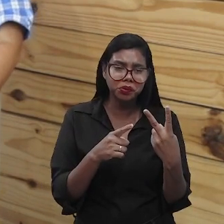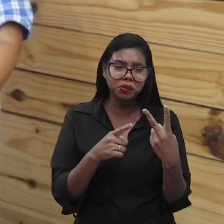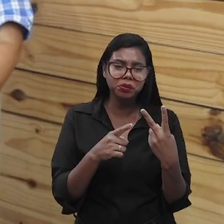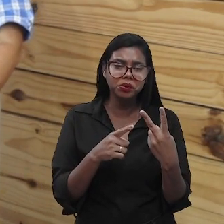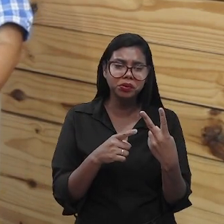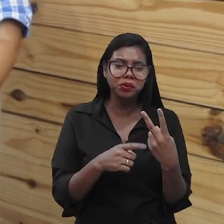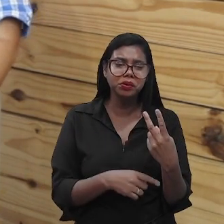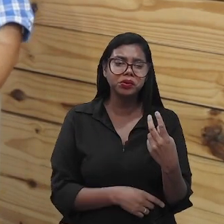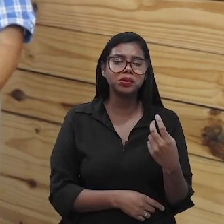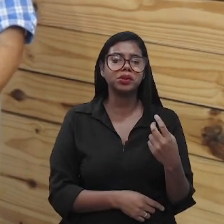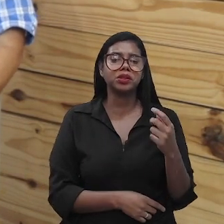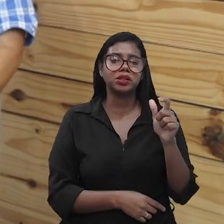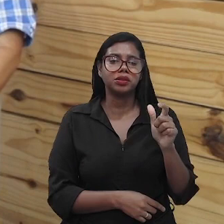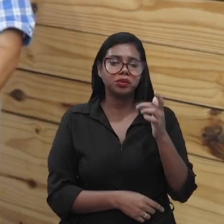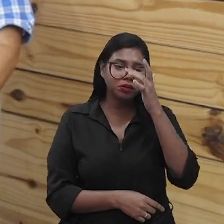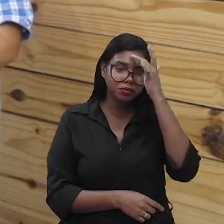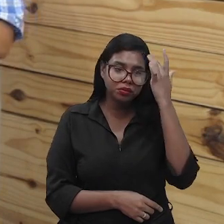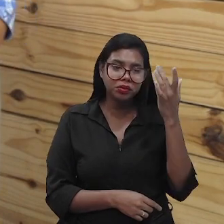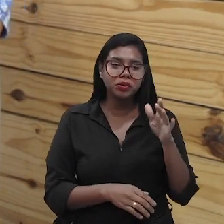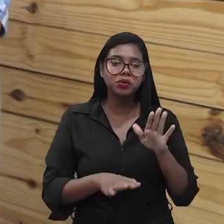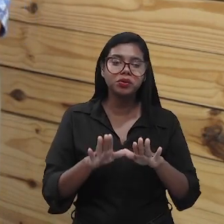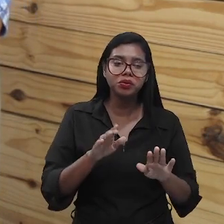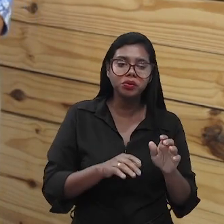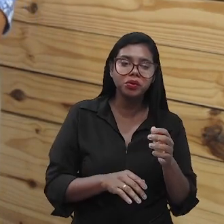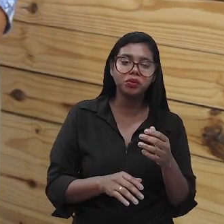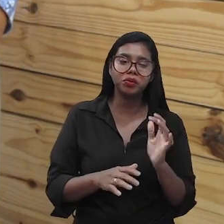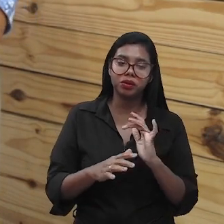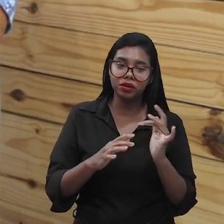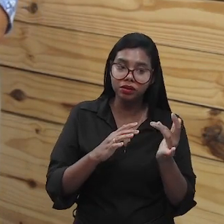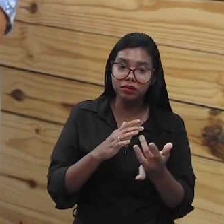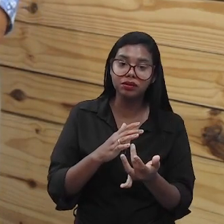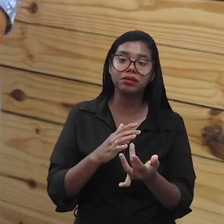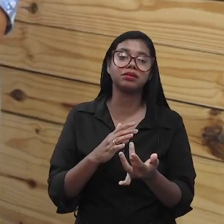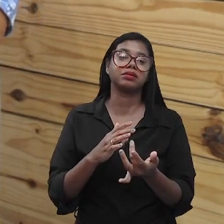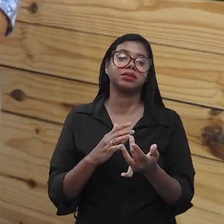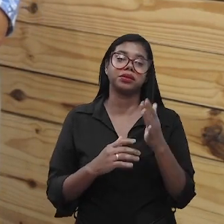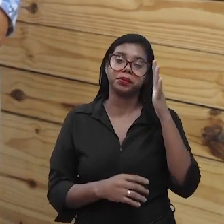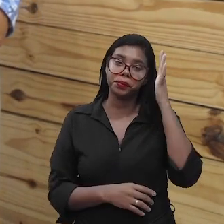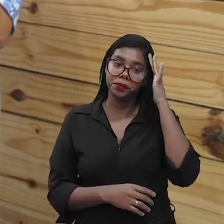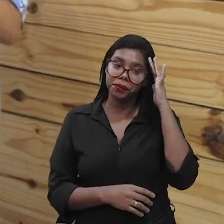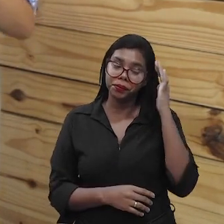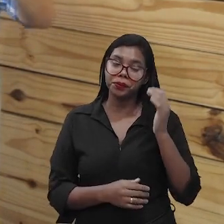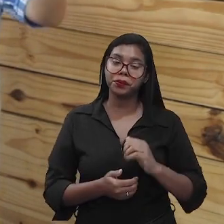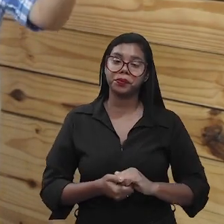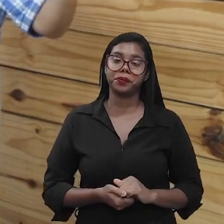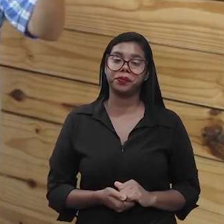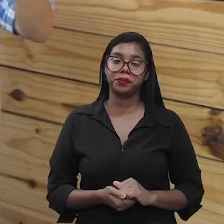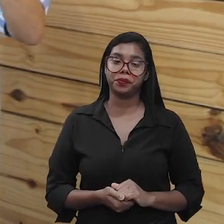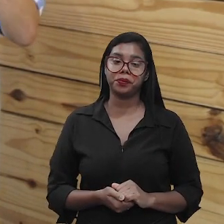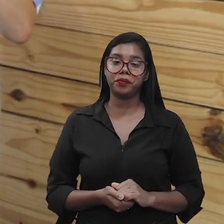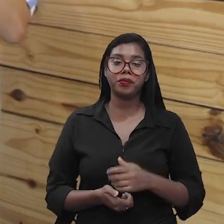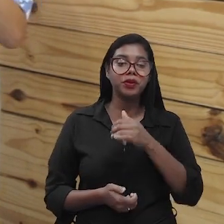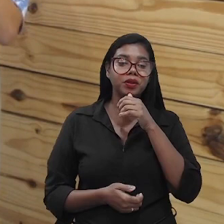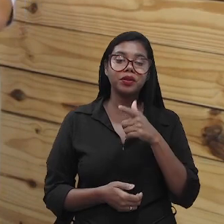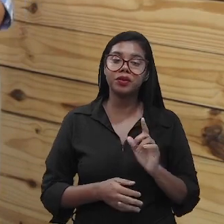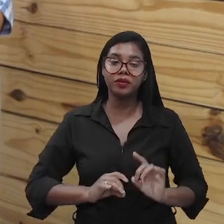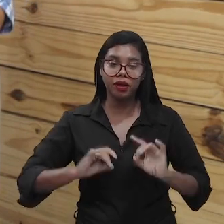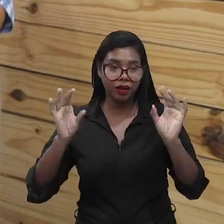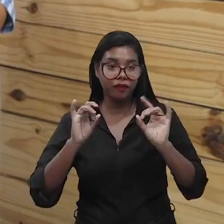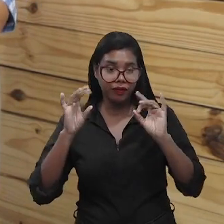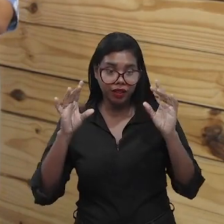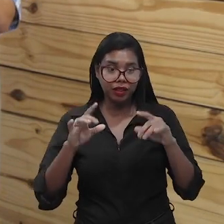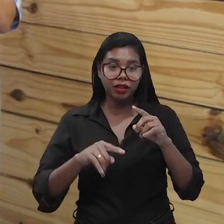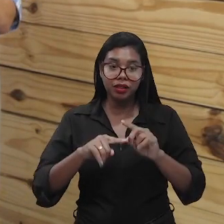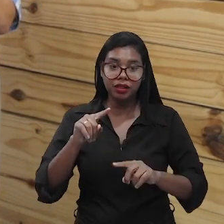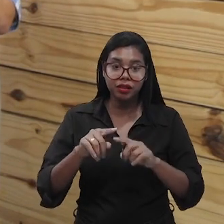exemplo, das suas redes sociais. Talvez você, que está fazendo esse curso, seja uma pessoa que não vai necessariamente vender um outro produto. Seu produto vai ser